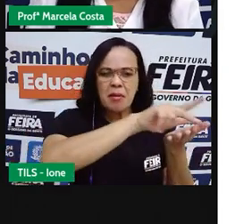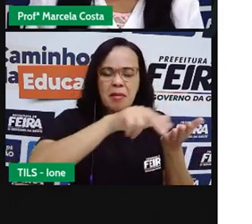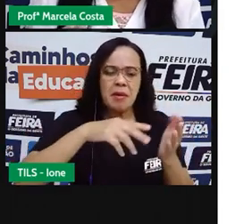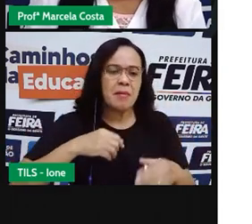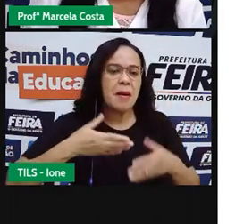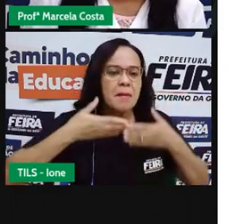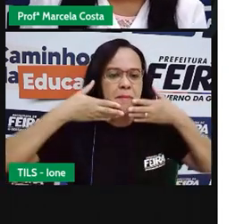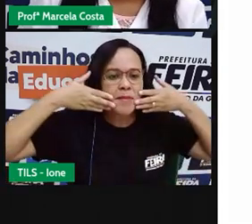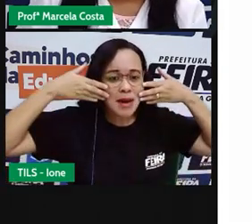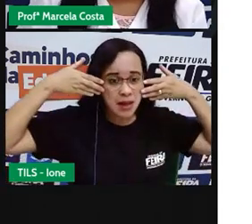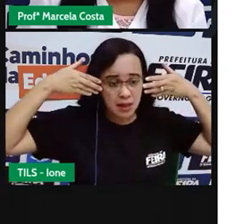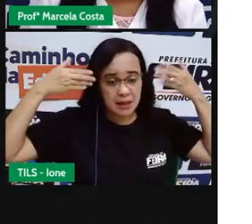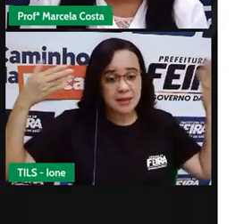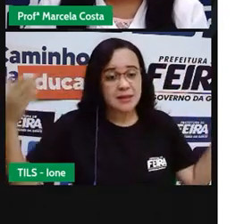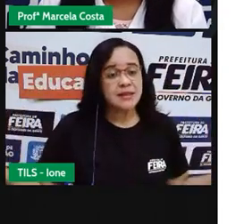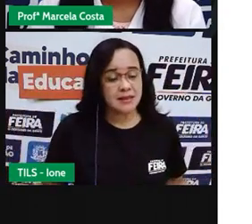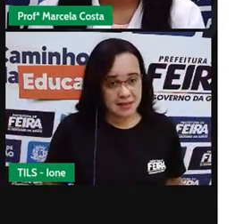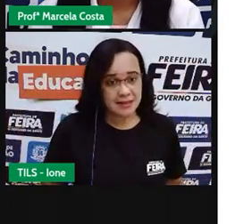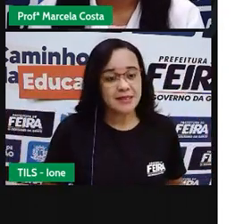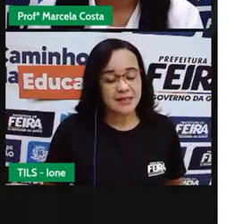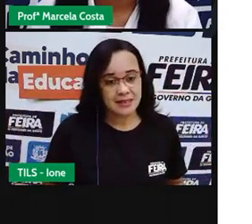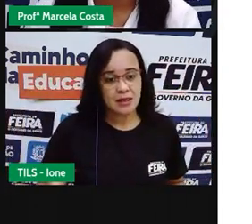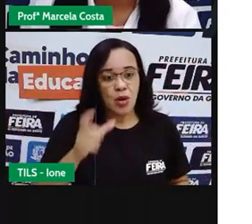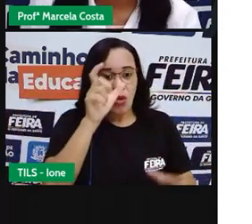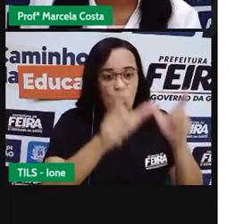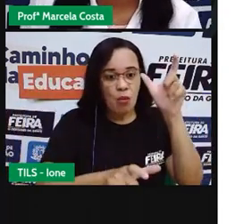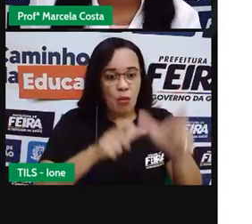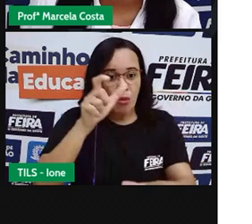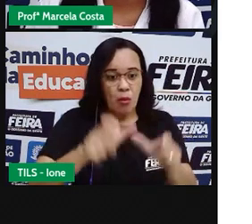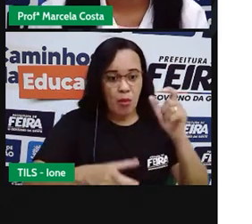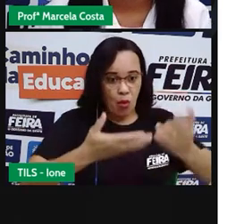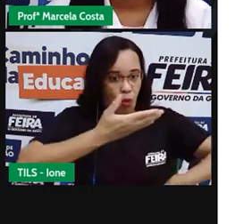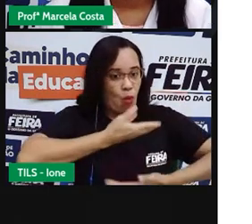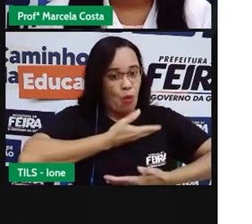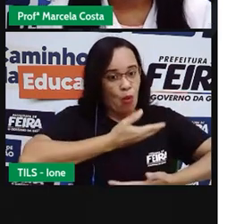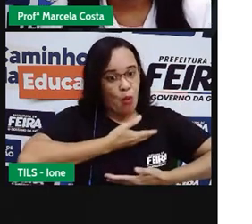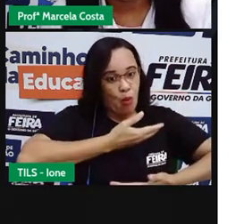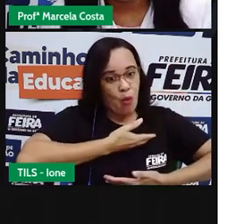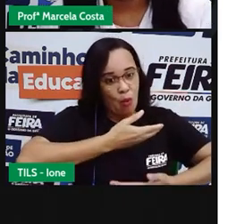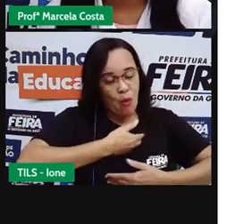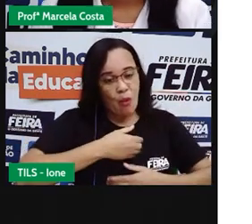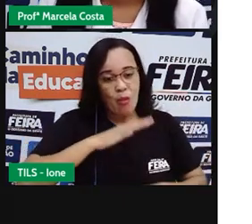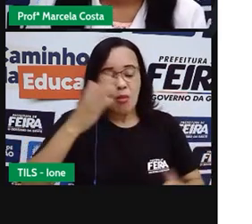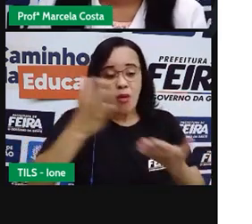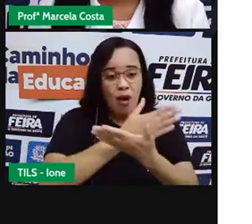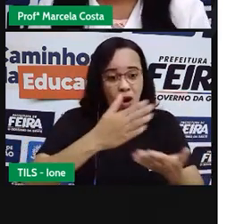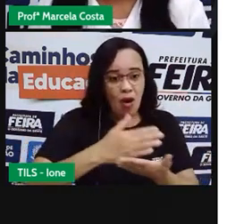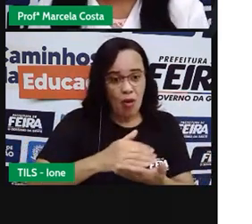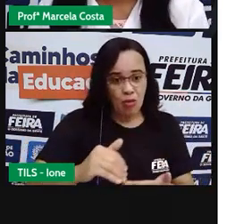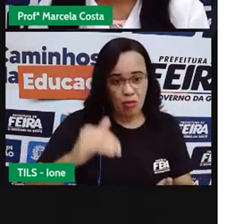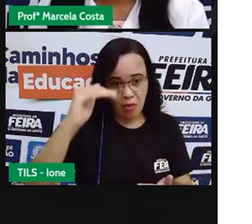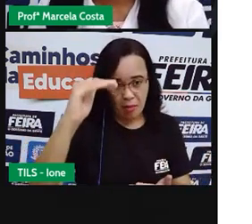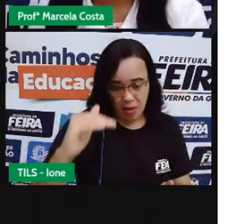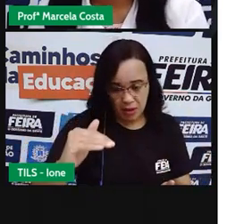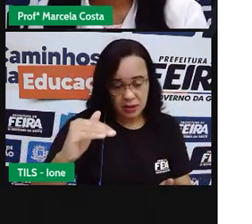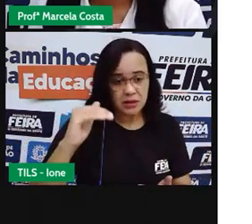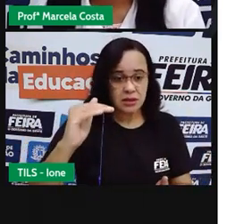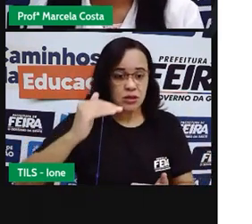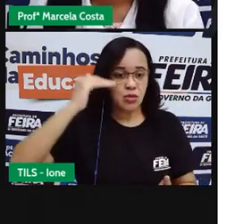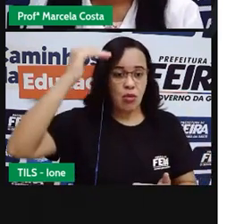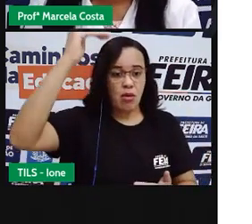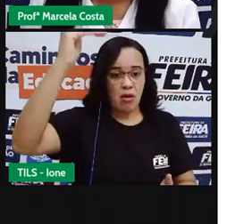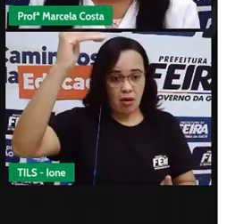vai ter diferente no, na composição corporal. Então, vai ter uma pessoa que vai ser baixinha. Vai ter pessoa mais